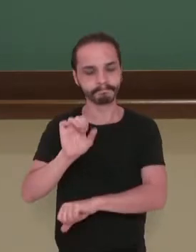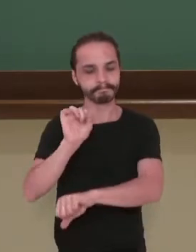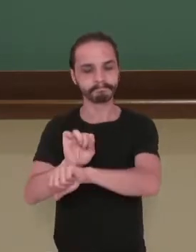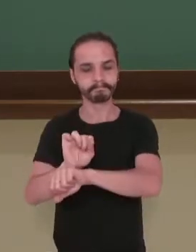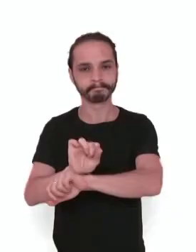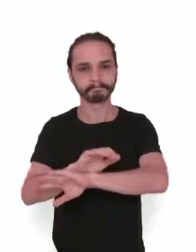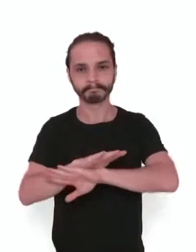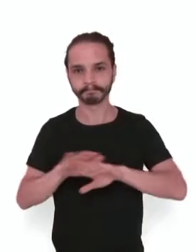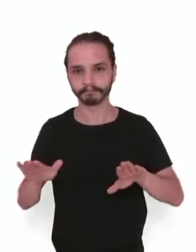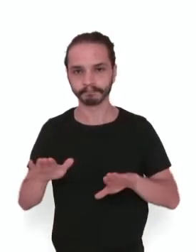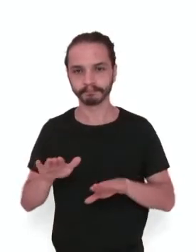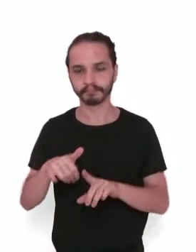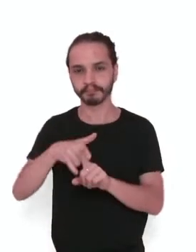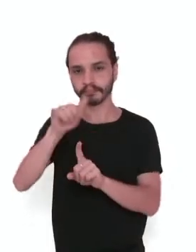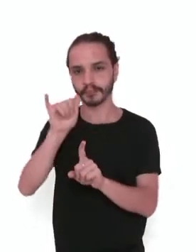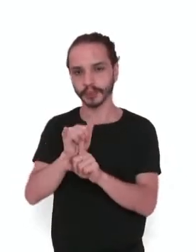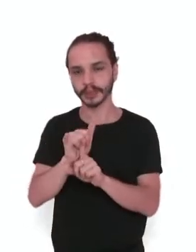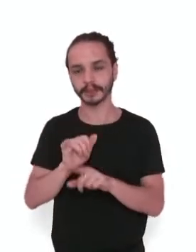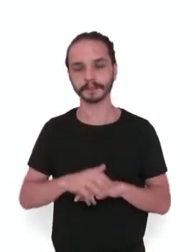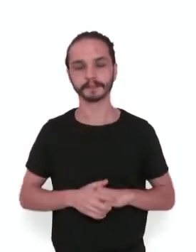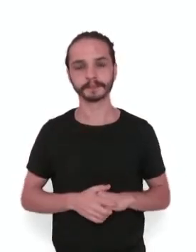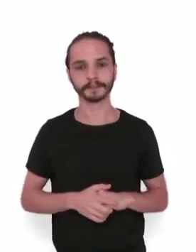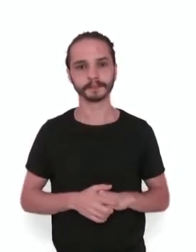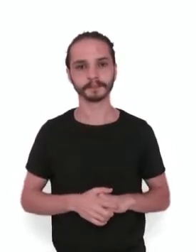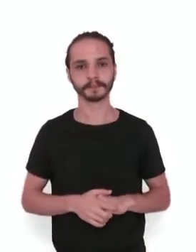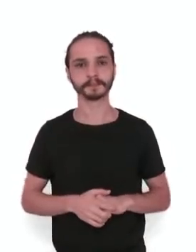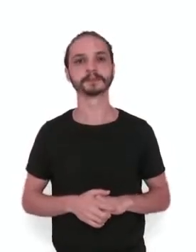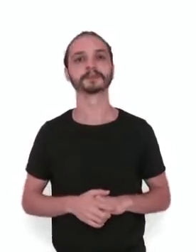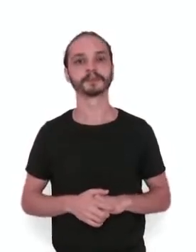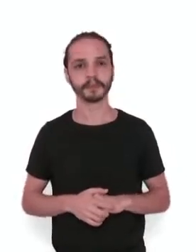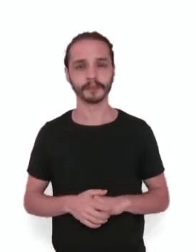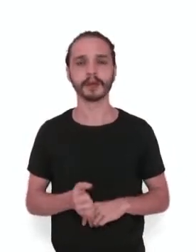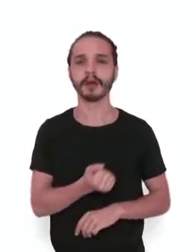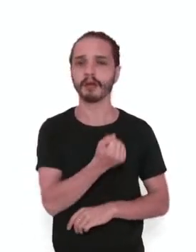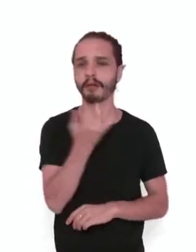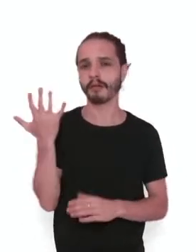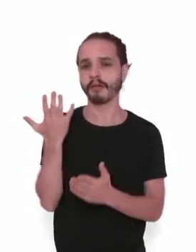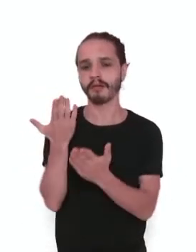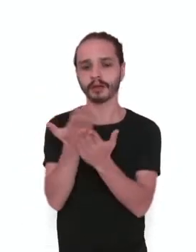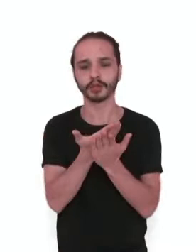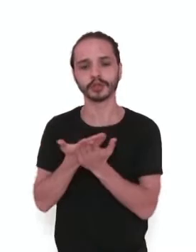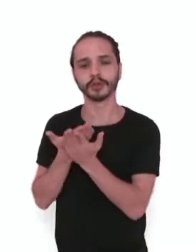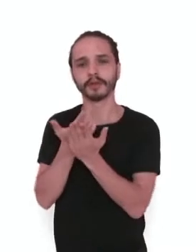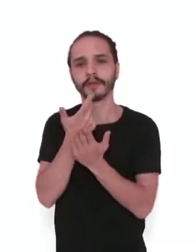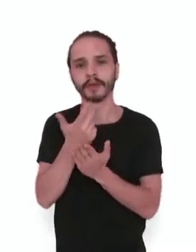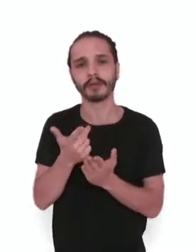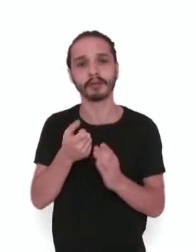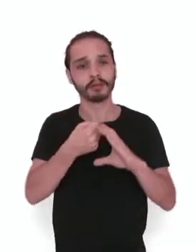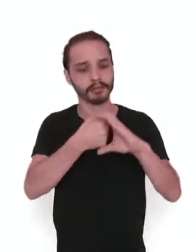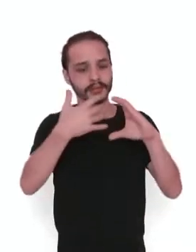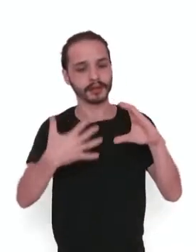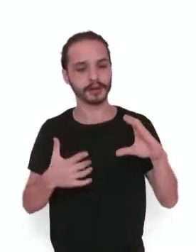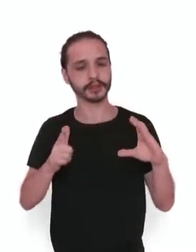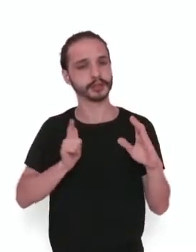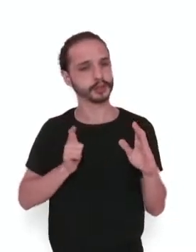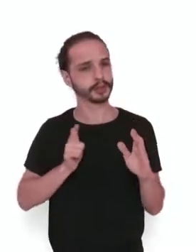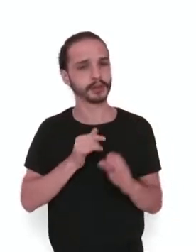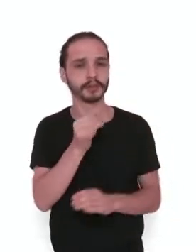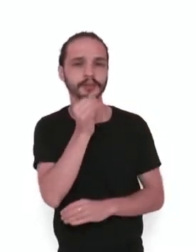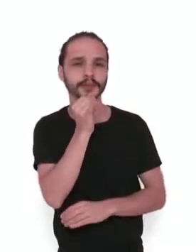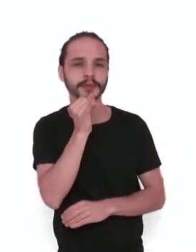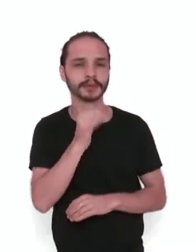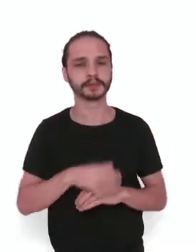De acordo com estudiosos, o bullying muitas vezes se concentra em algumas características. Por exemplo,